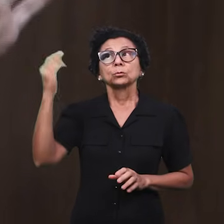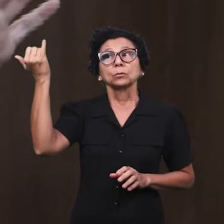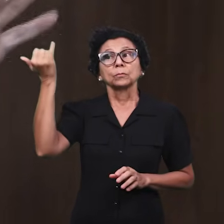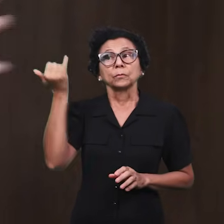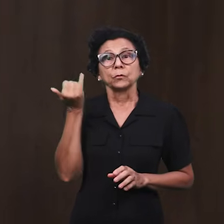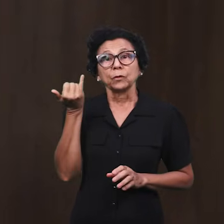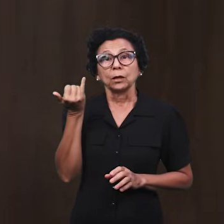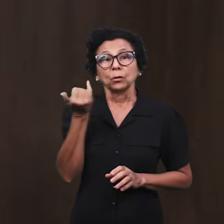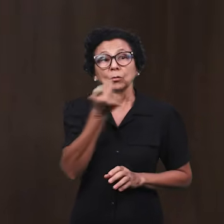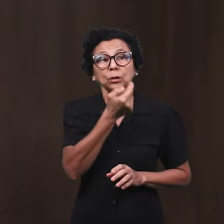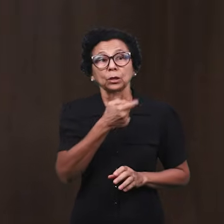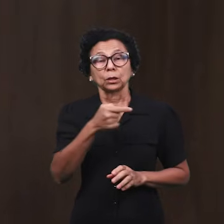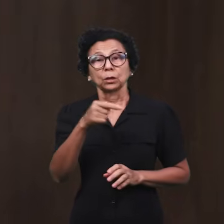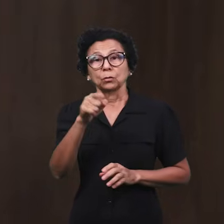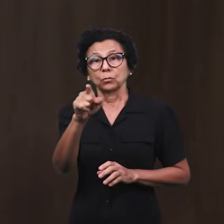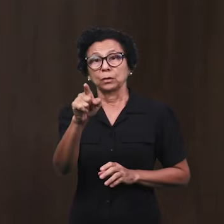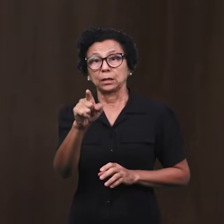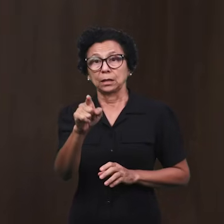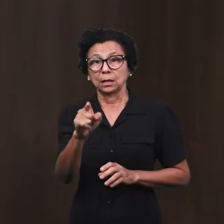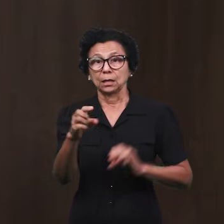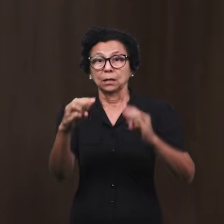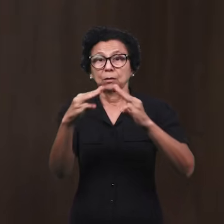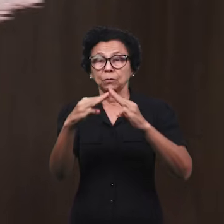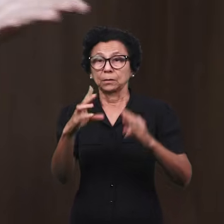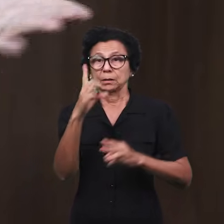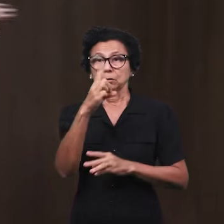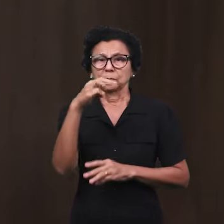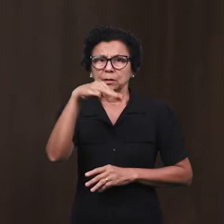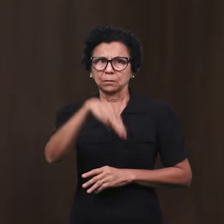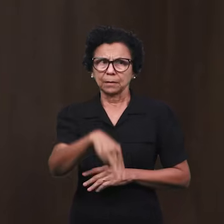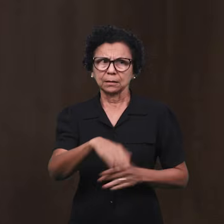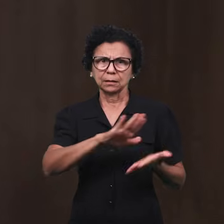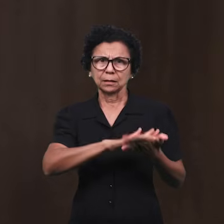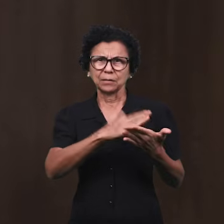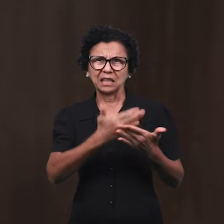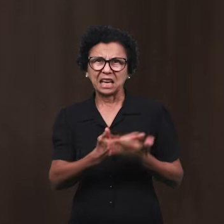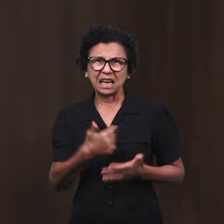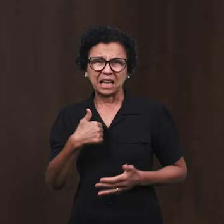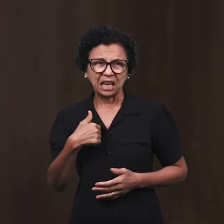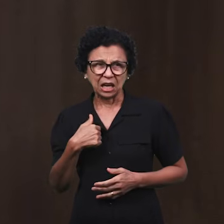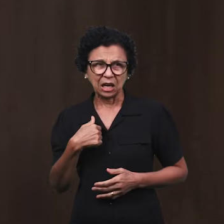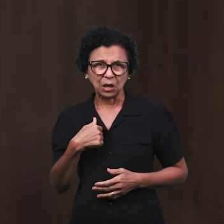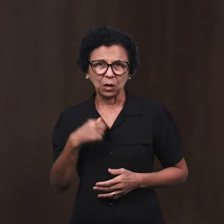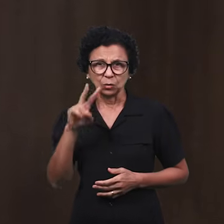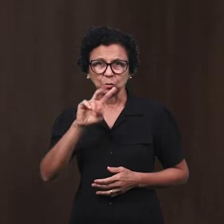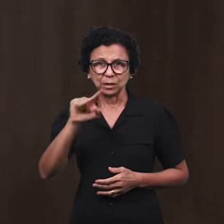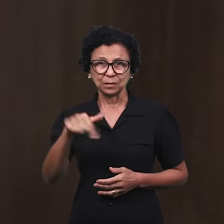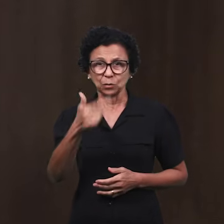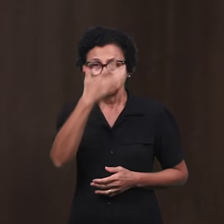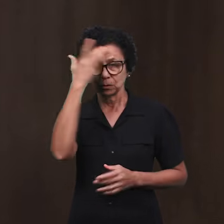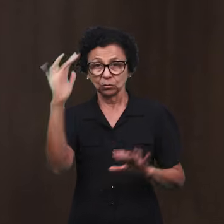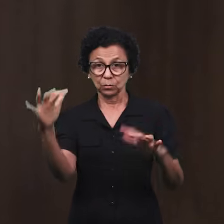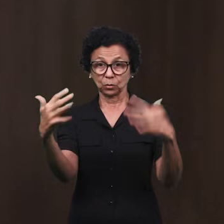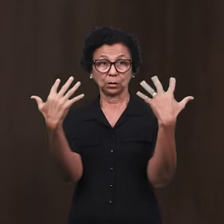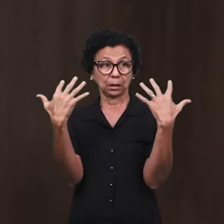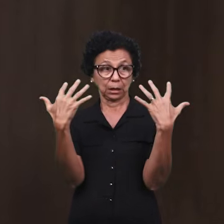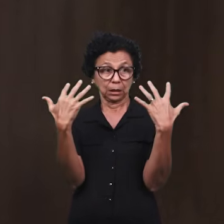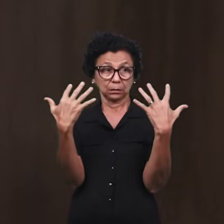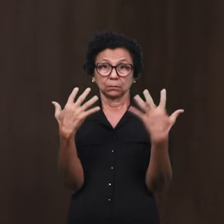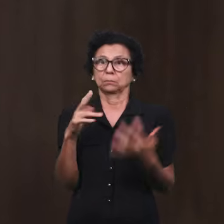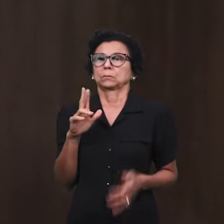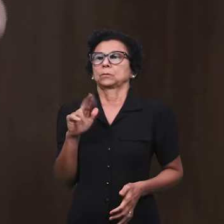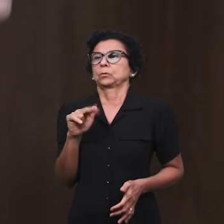entrei em parafuso, eu falei, não vou interpretar lá para cima para 2.000 pessoas olhando para minha cara, não vou fazer um negócio desse. E aí eu